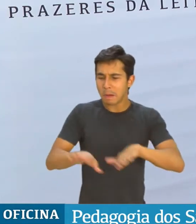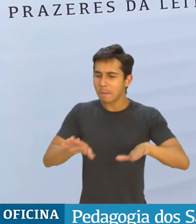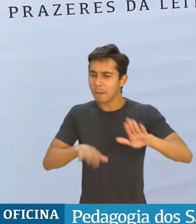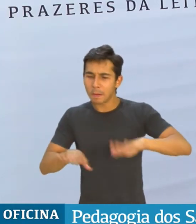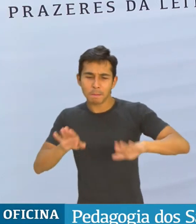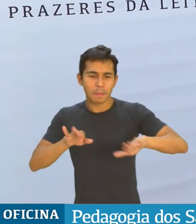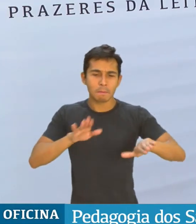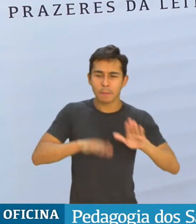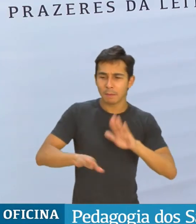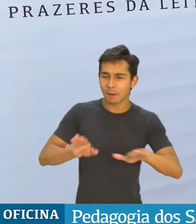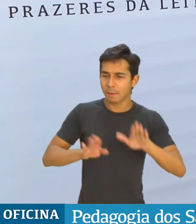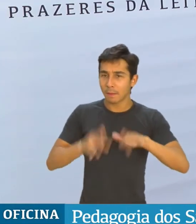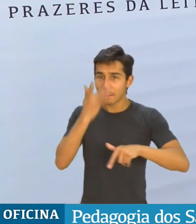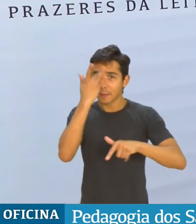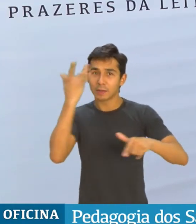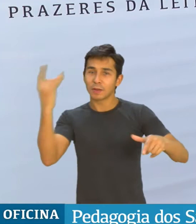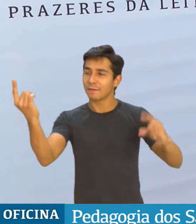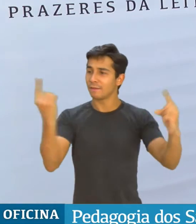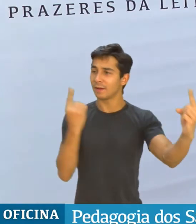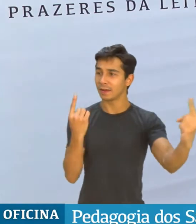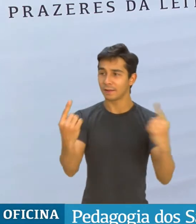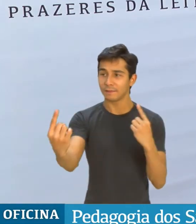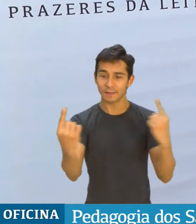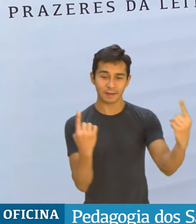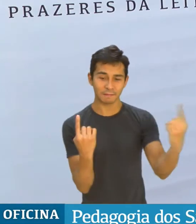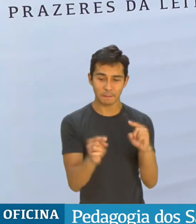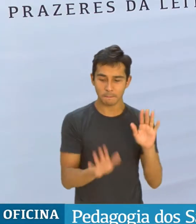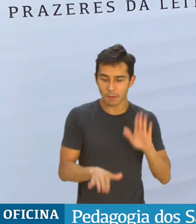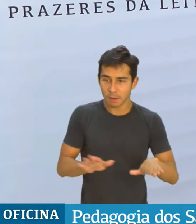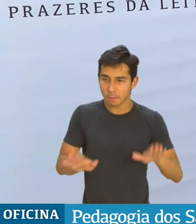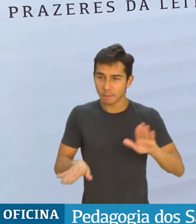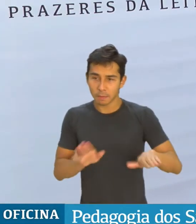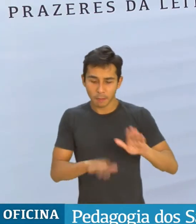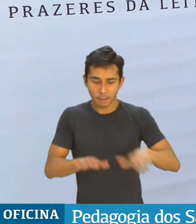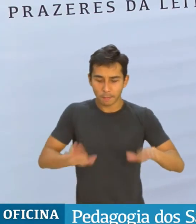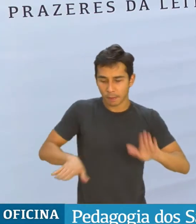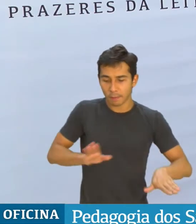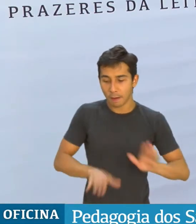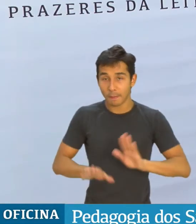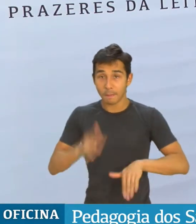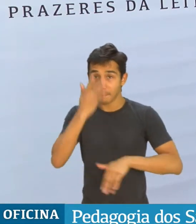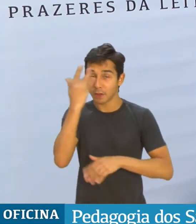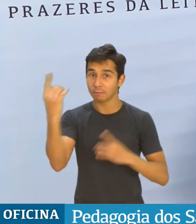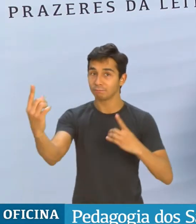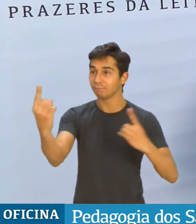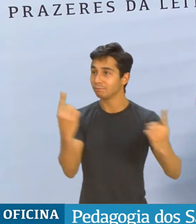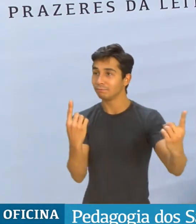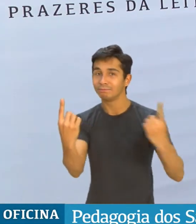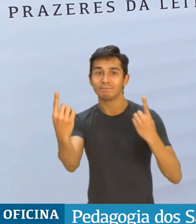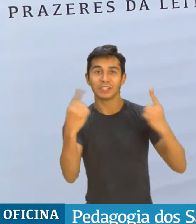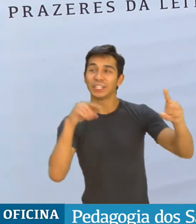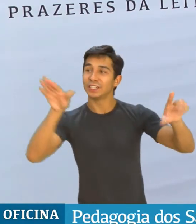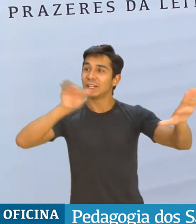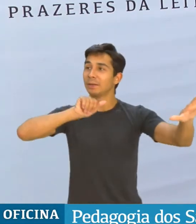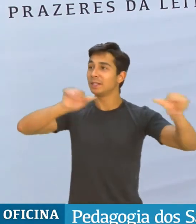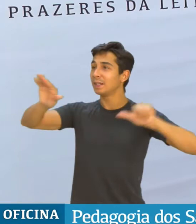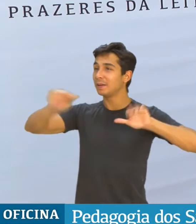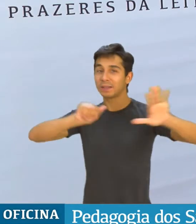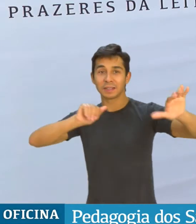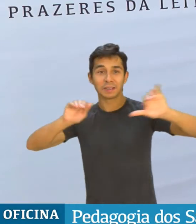mora longe. Tambor, tambor, vai buscar quem mora longe.